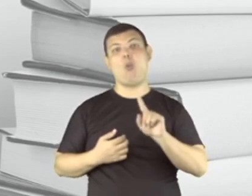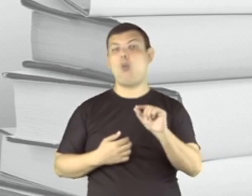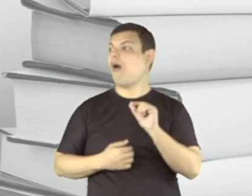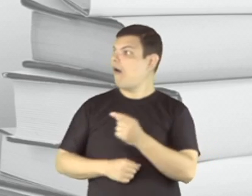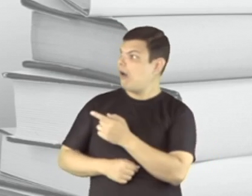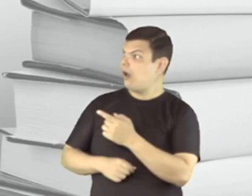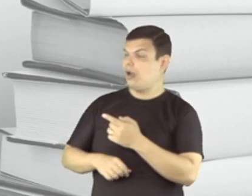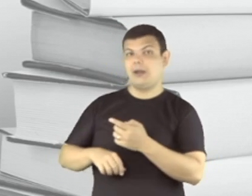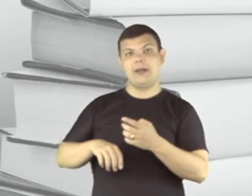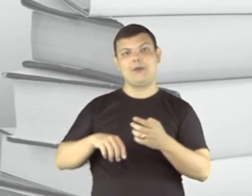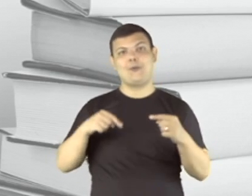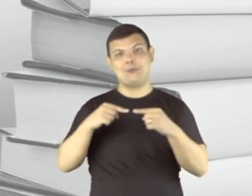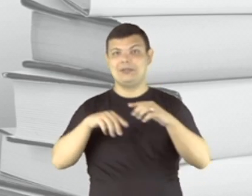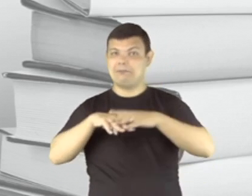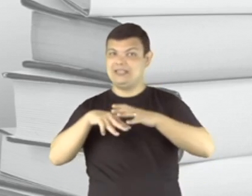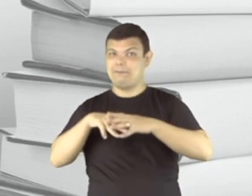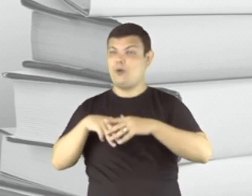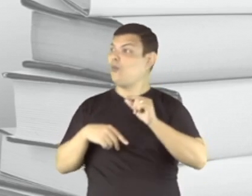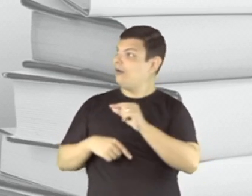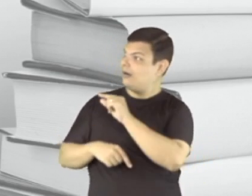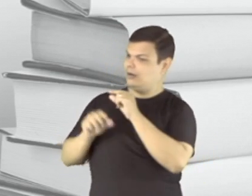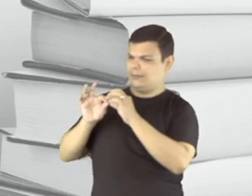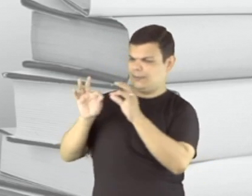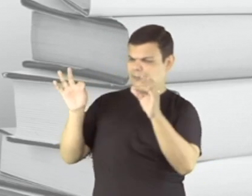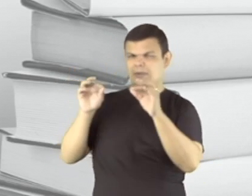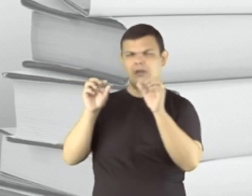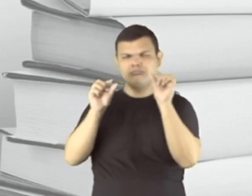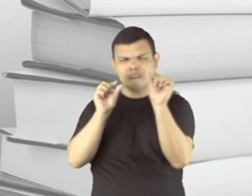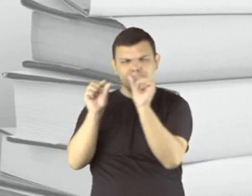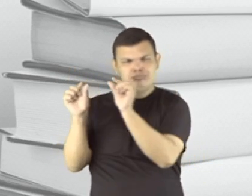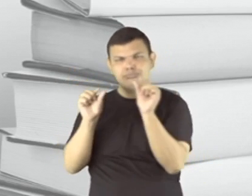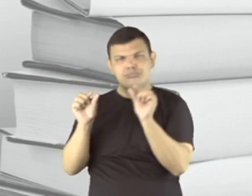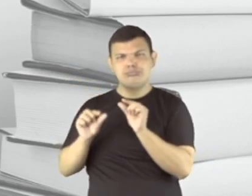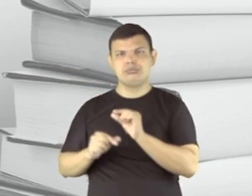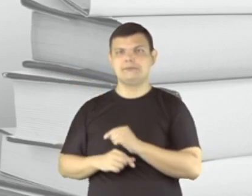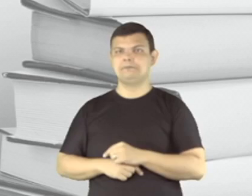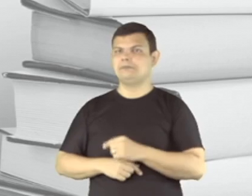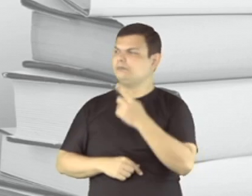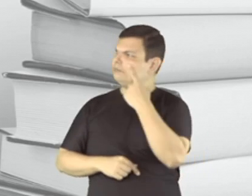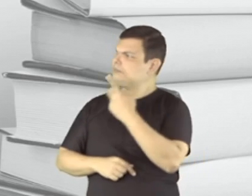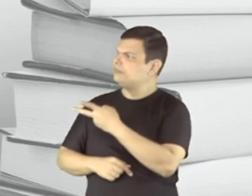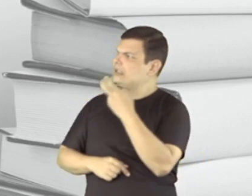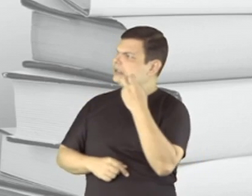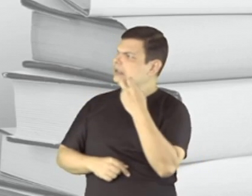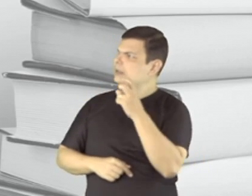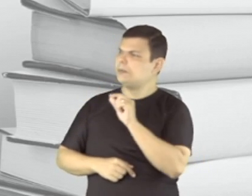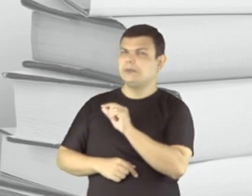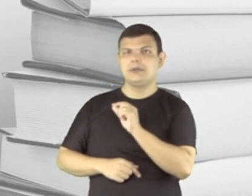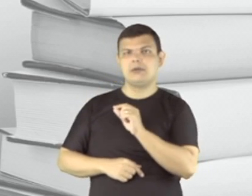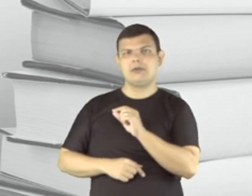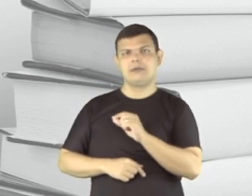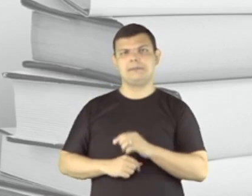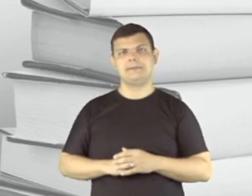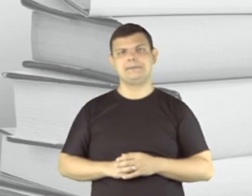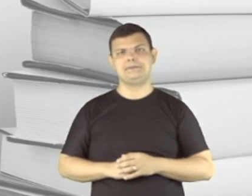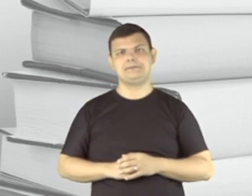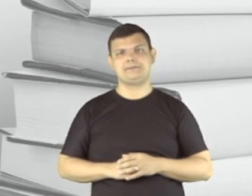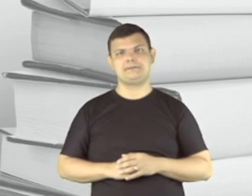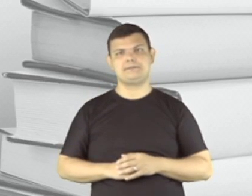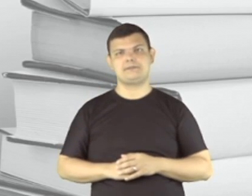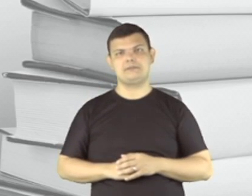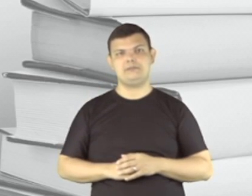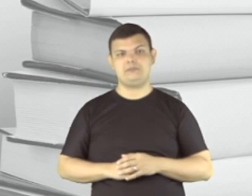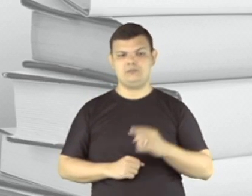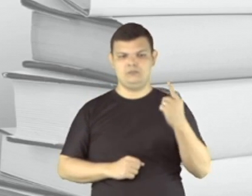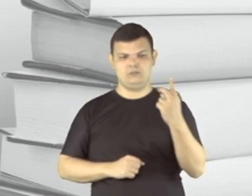porção de quadradinhos aí, ó. E aí se eu puder perceber aqui, ó, eu tenho aqui